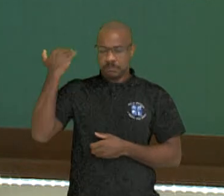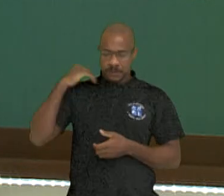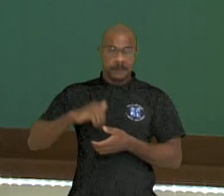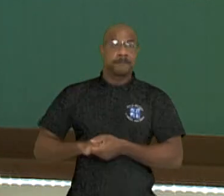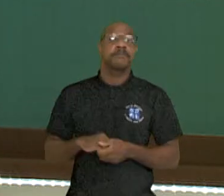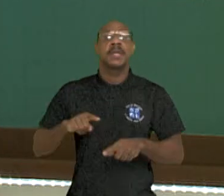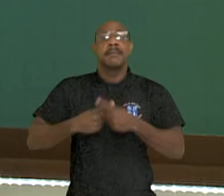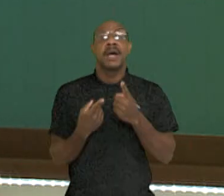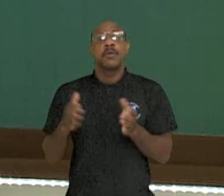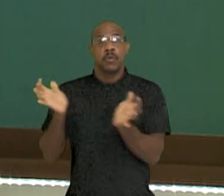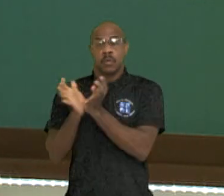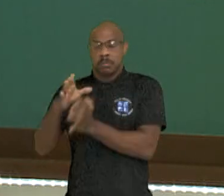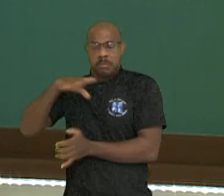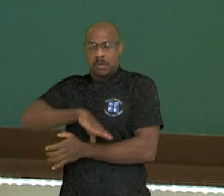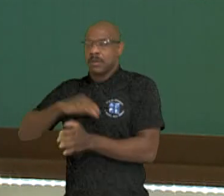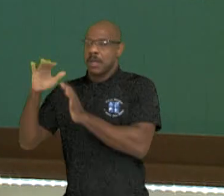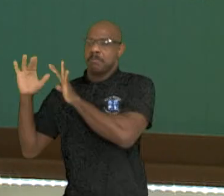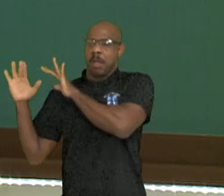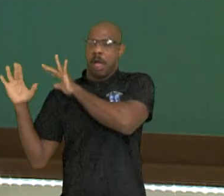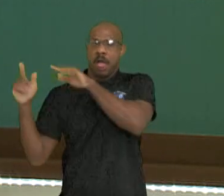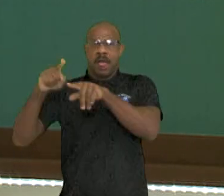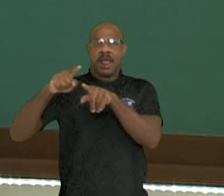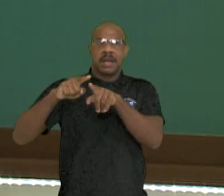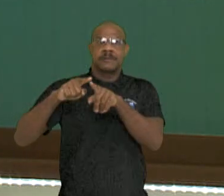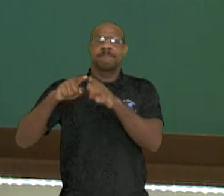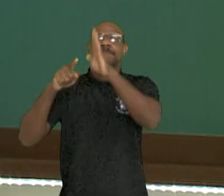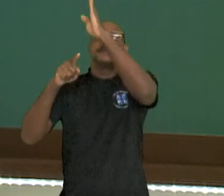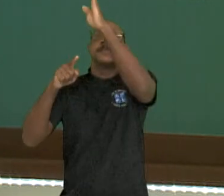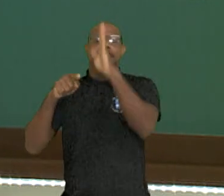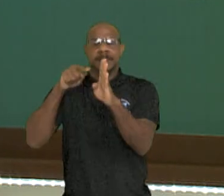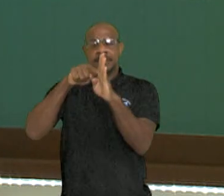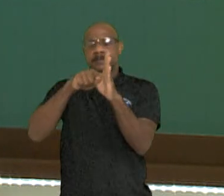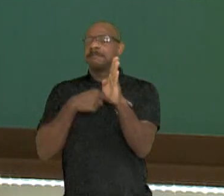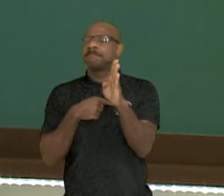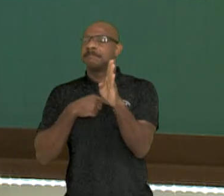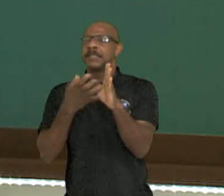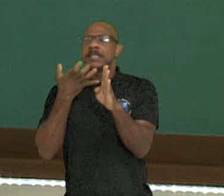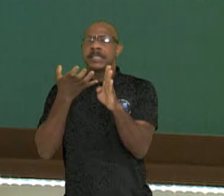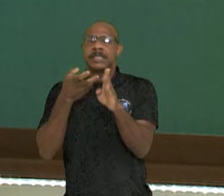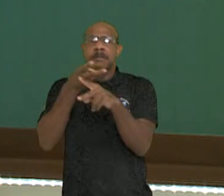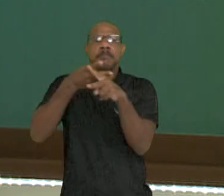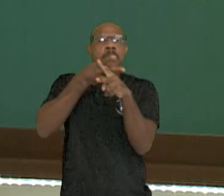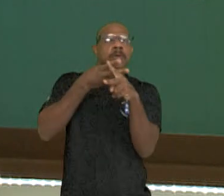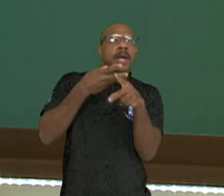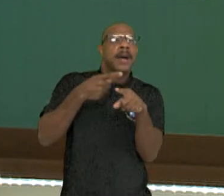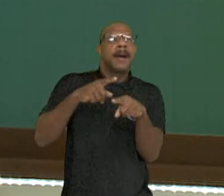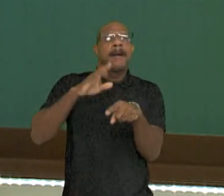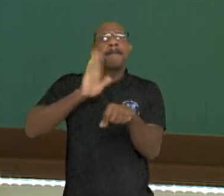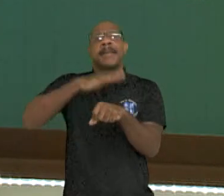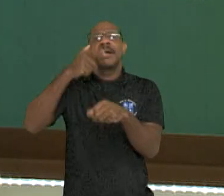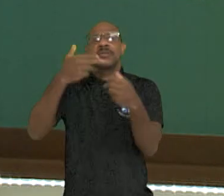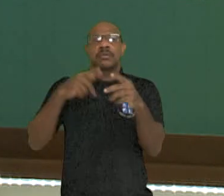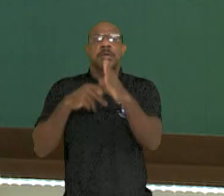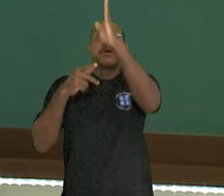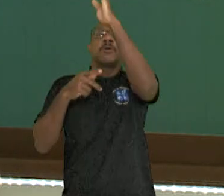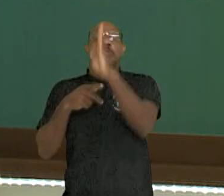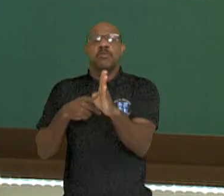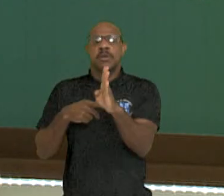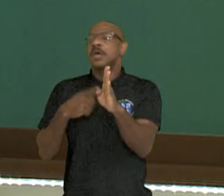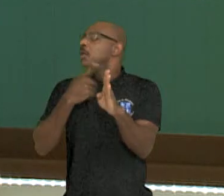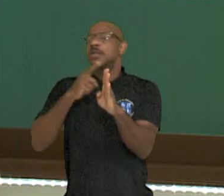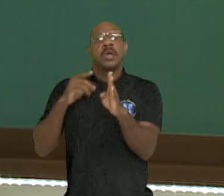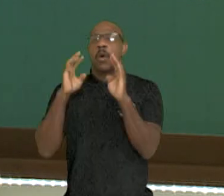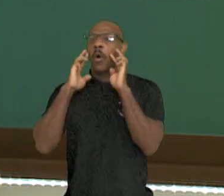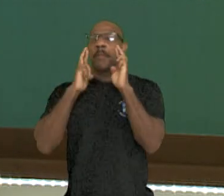portugueses avançaram em direção ao interior em busca de mais recursos e aí não respeitaram o Tratado